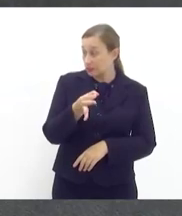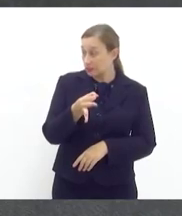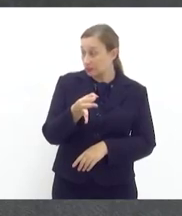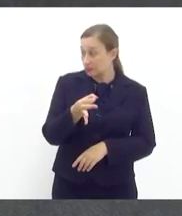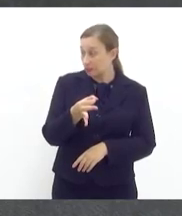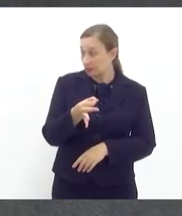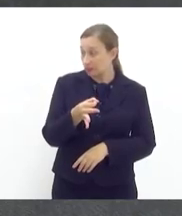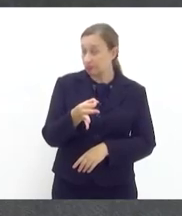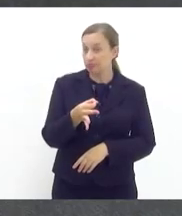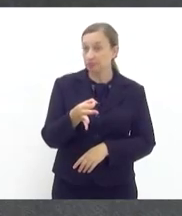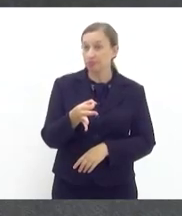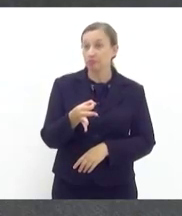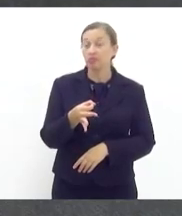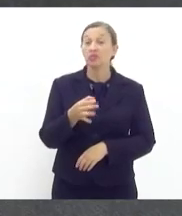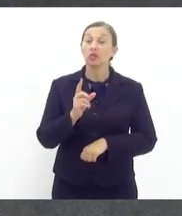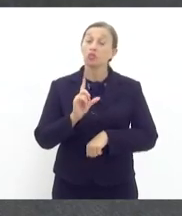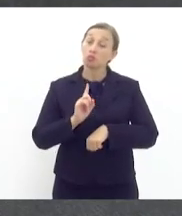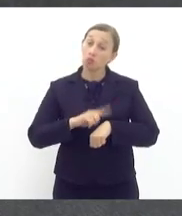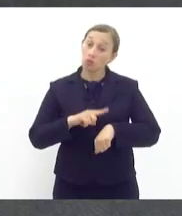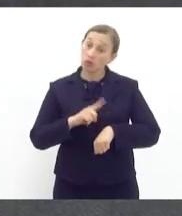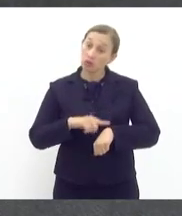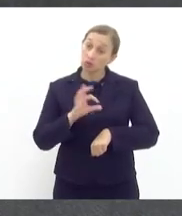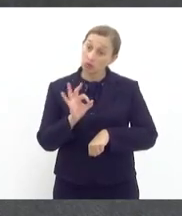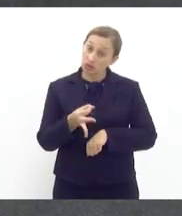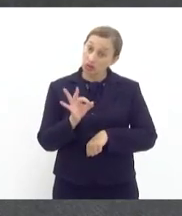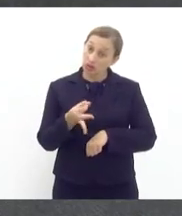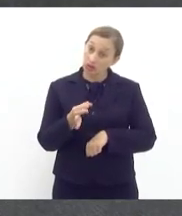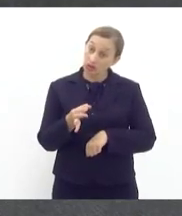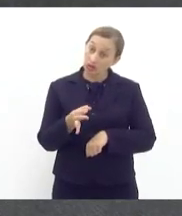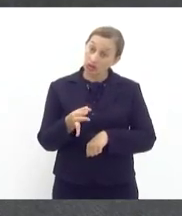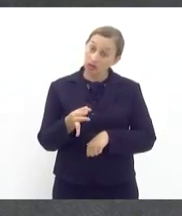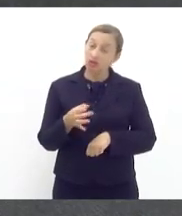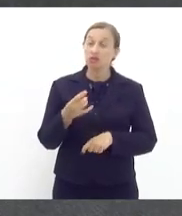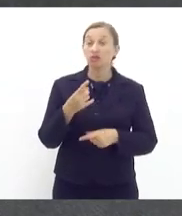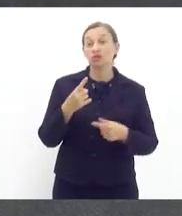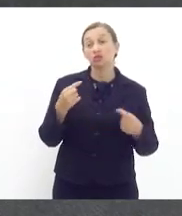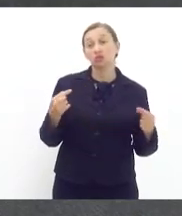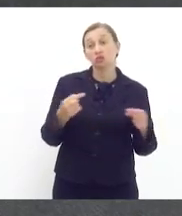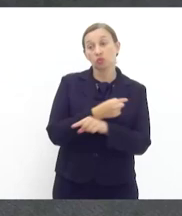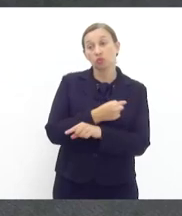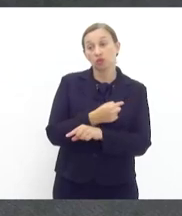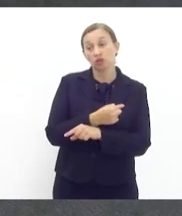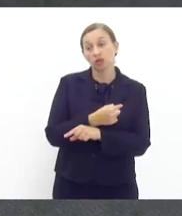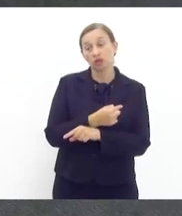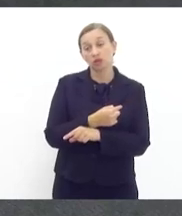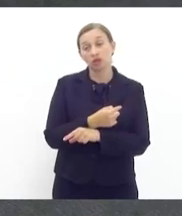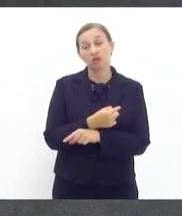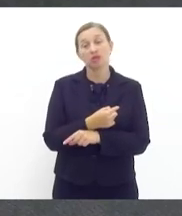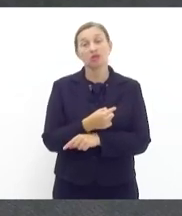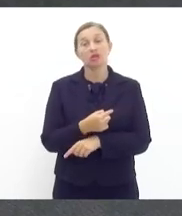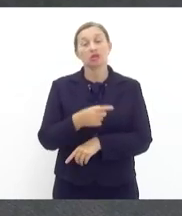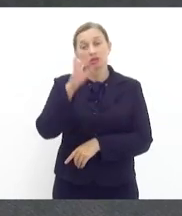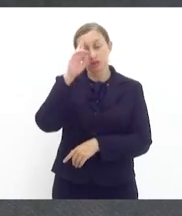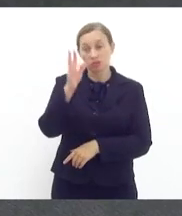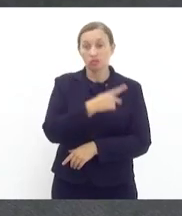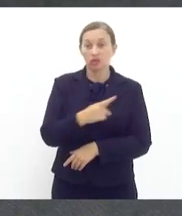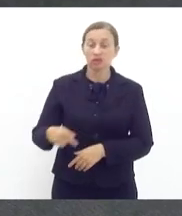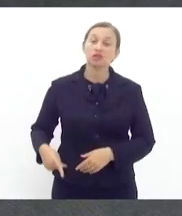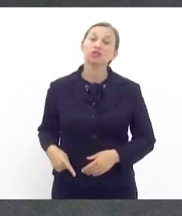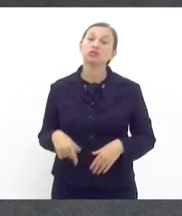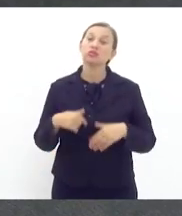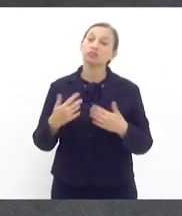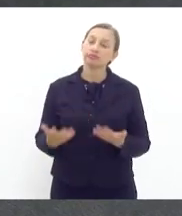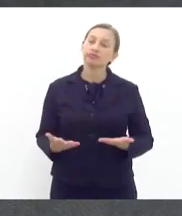será a hora devida de as discordâncias aflorarem então estou aqui